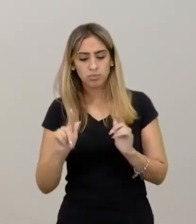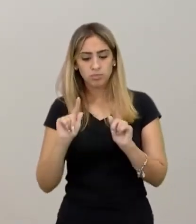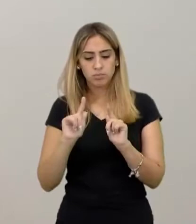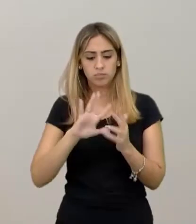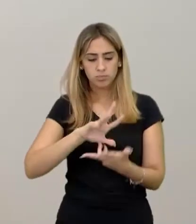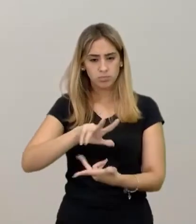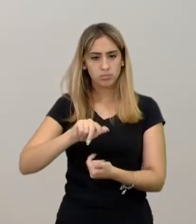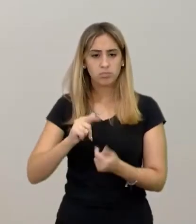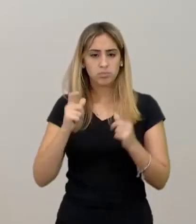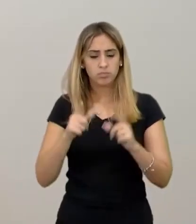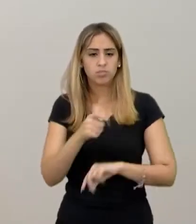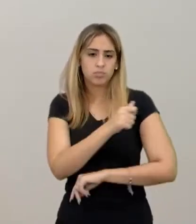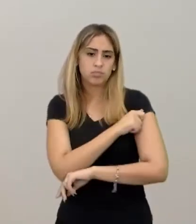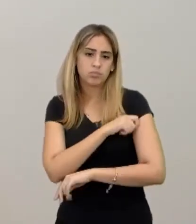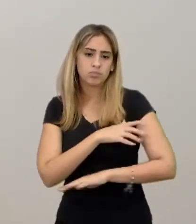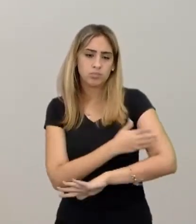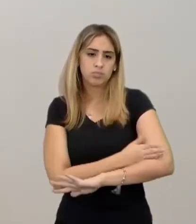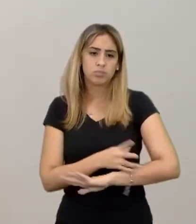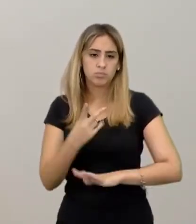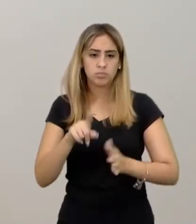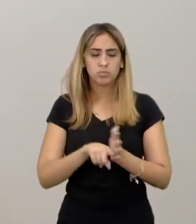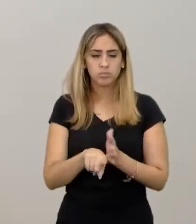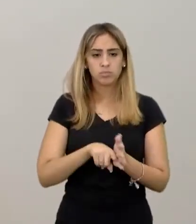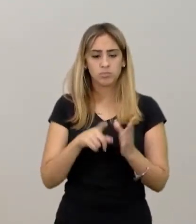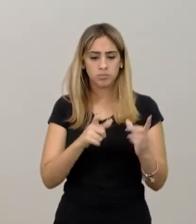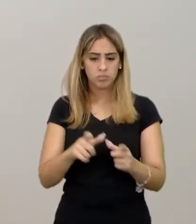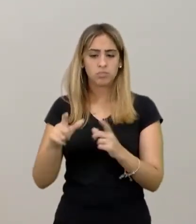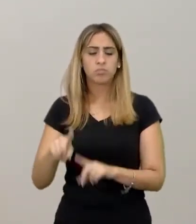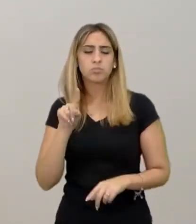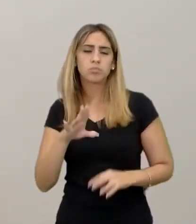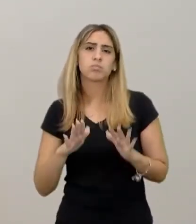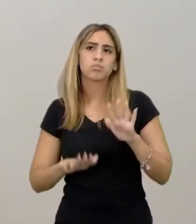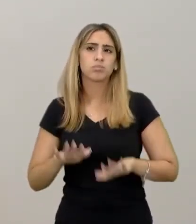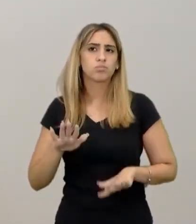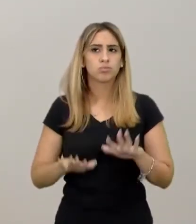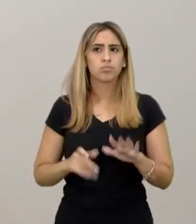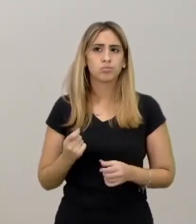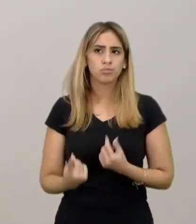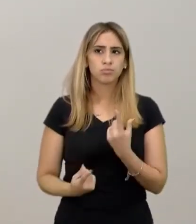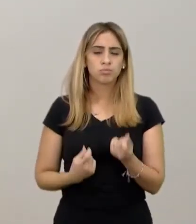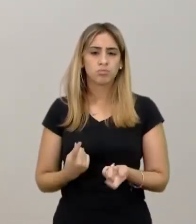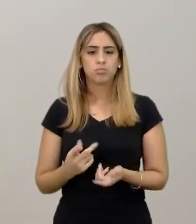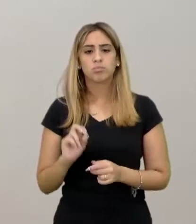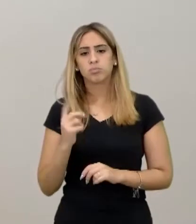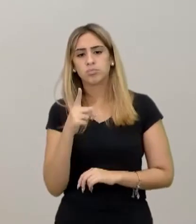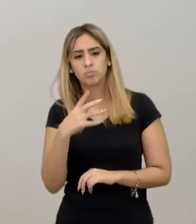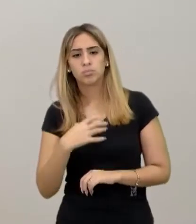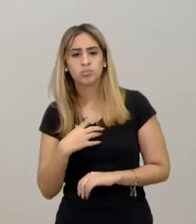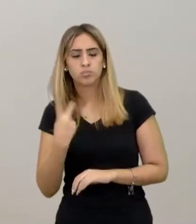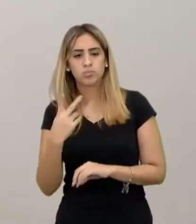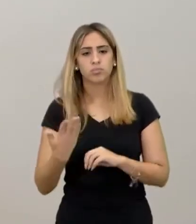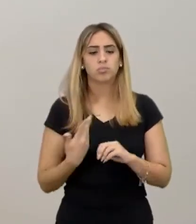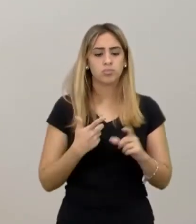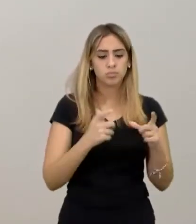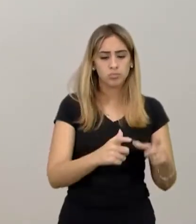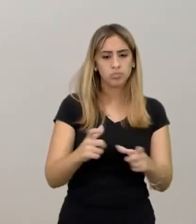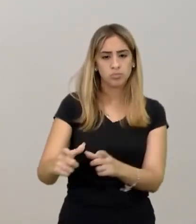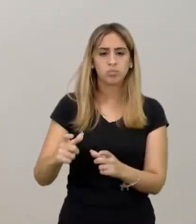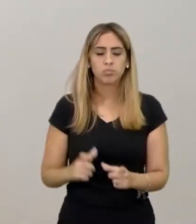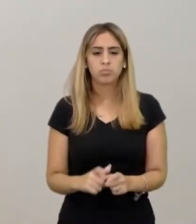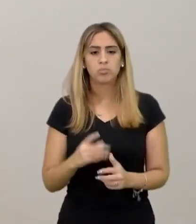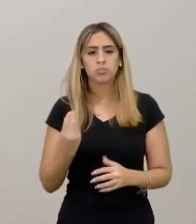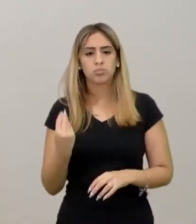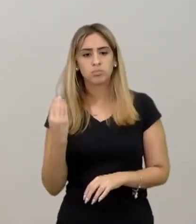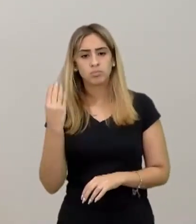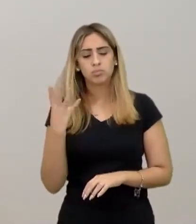onde o aluno vai começar a sua pesquisa de campo, que geralmente ou é assim o seu bairro, ou é